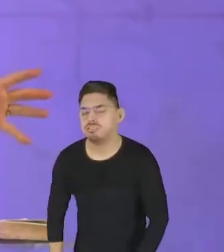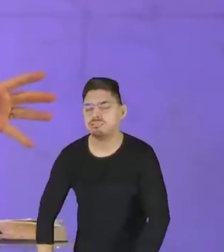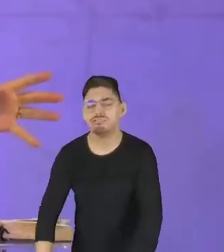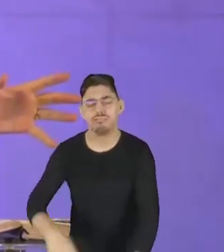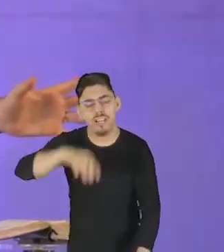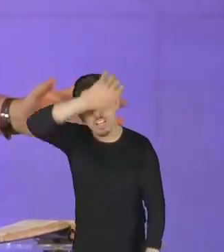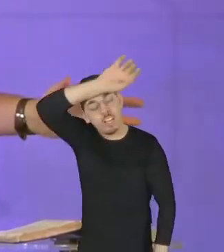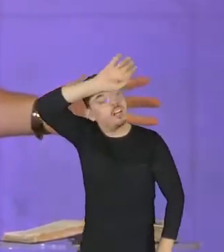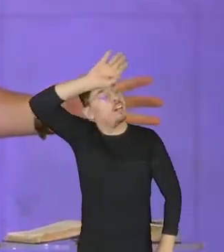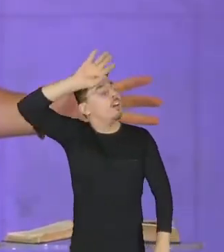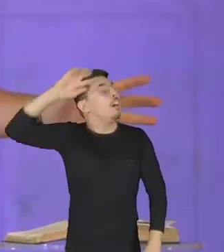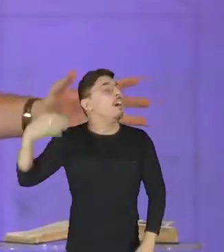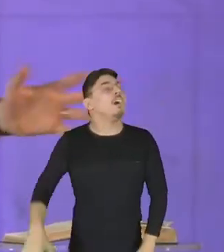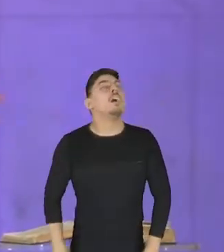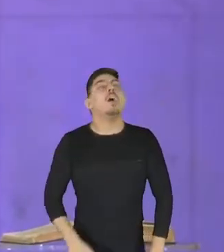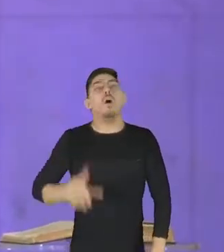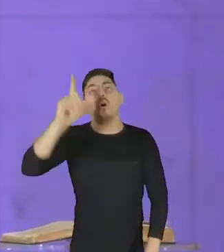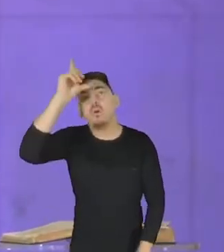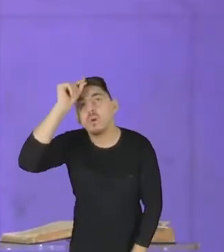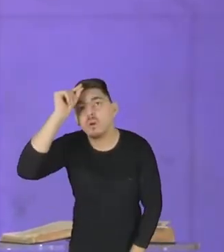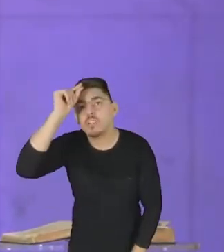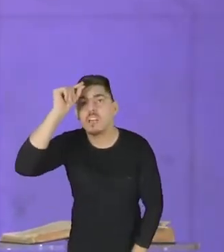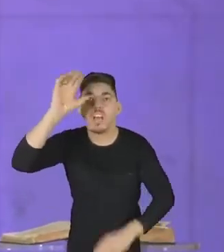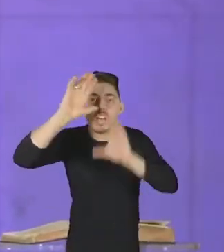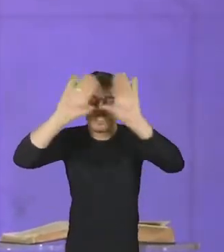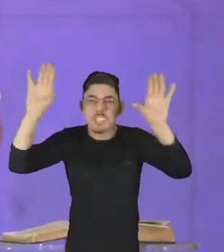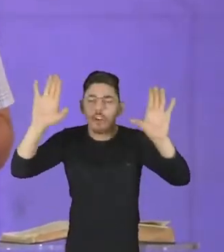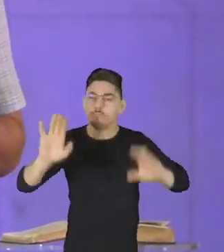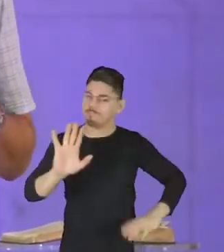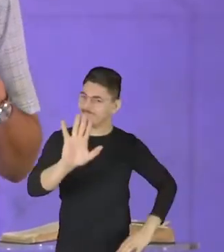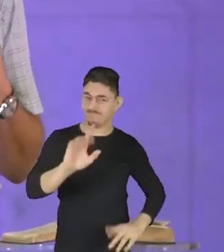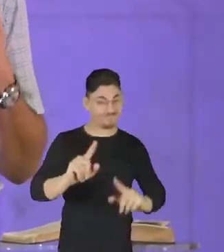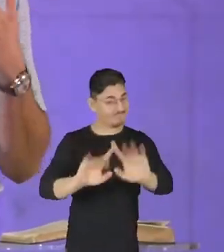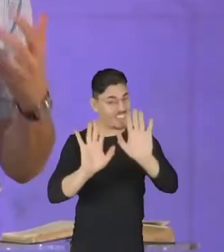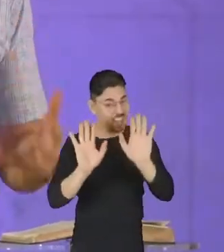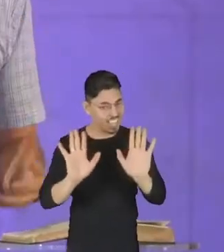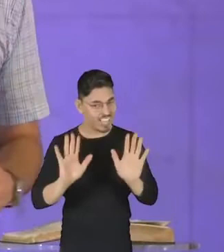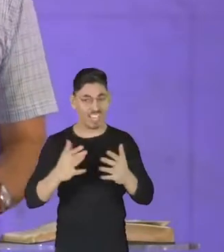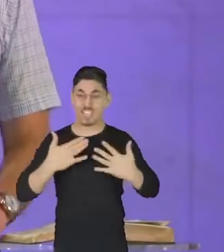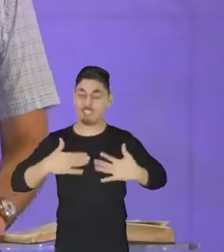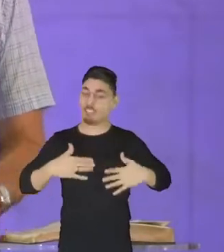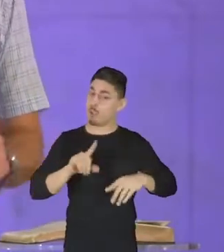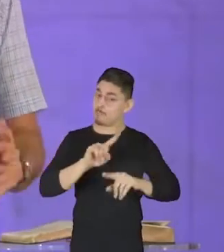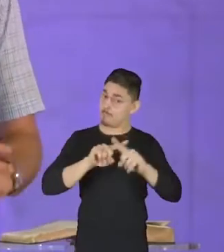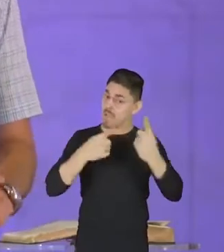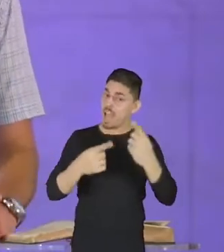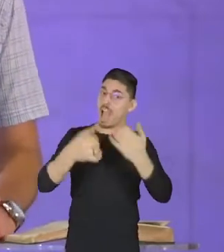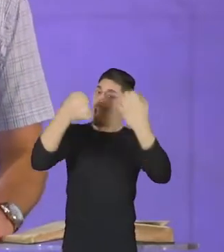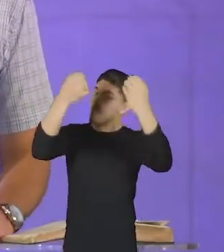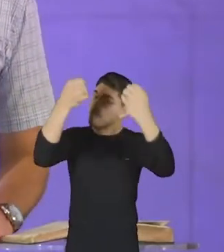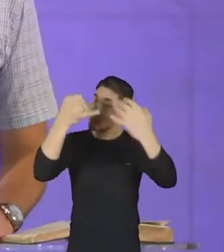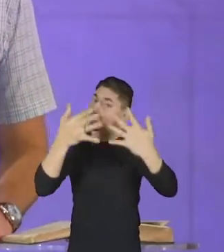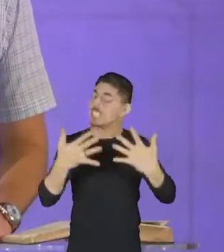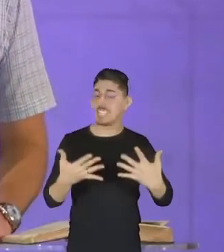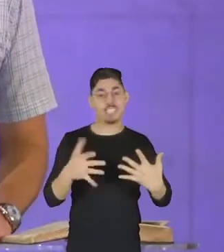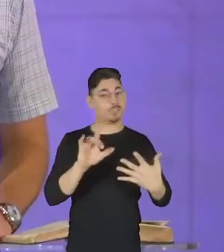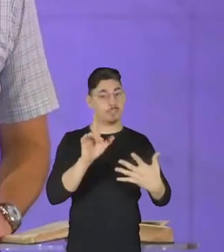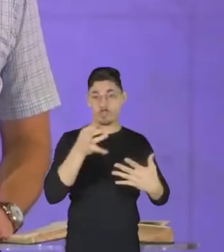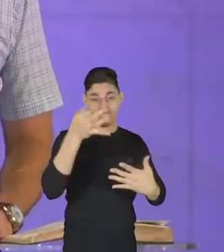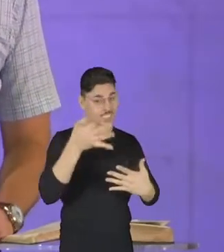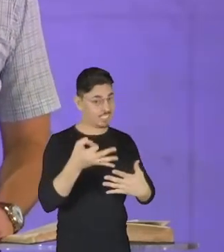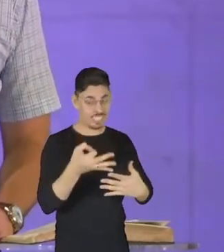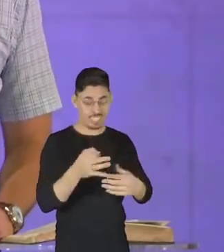terra prometida. Mas esse conceito ele não é muito assim adequado teologicamente quando olhamos para a história